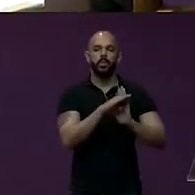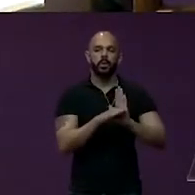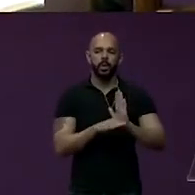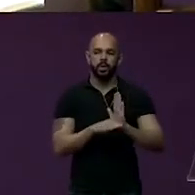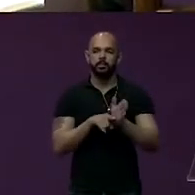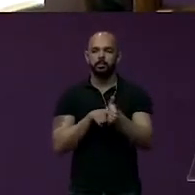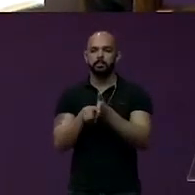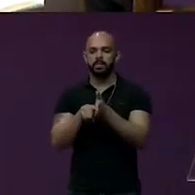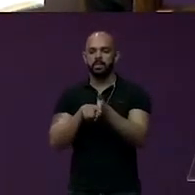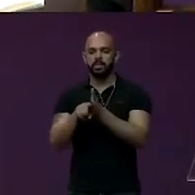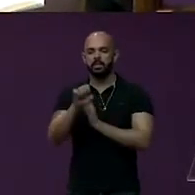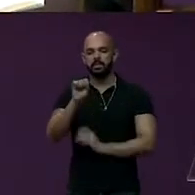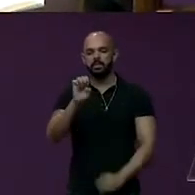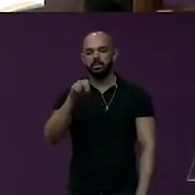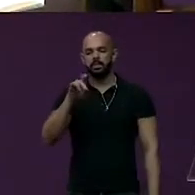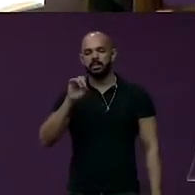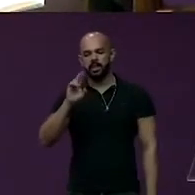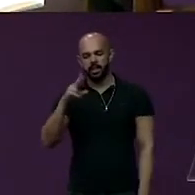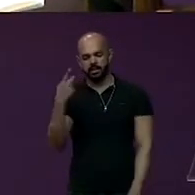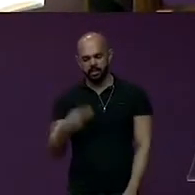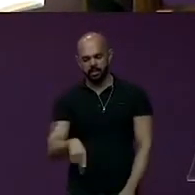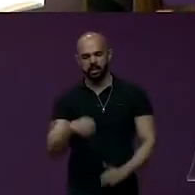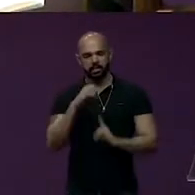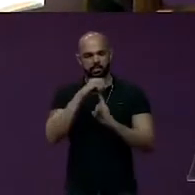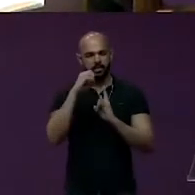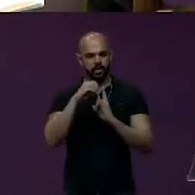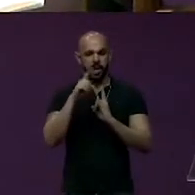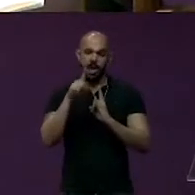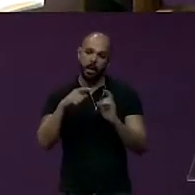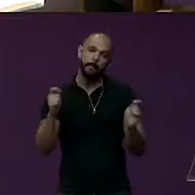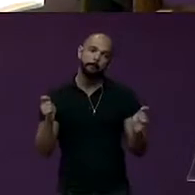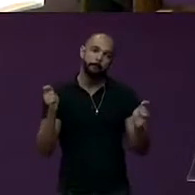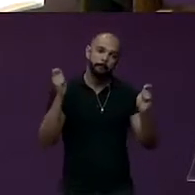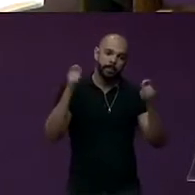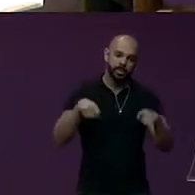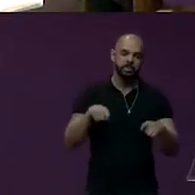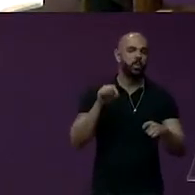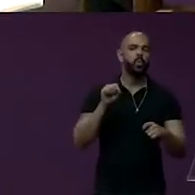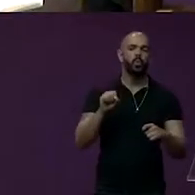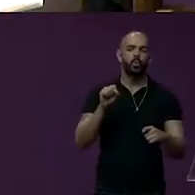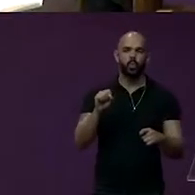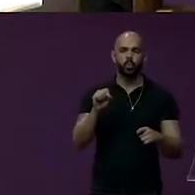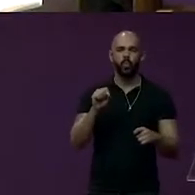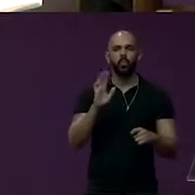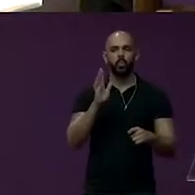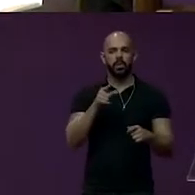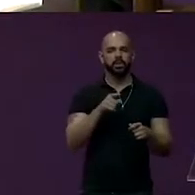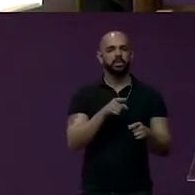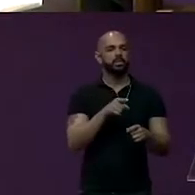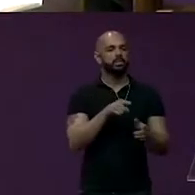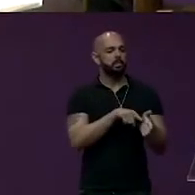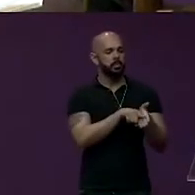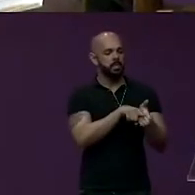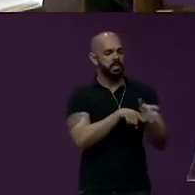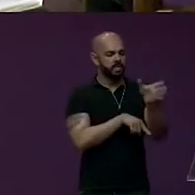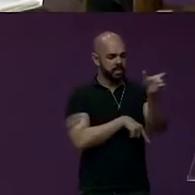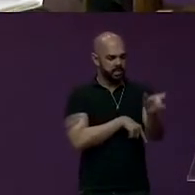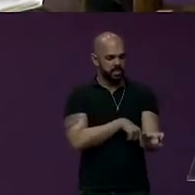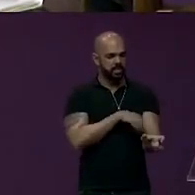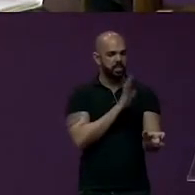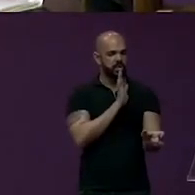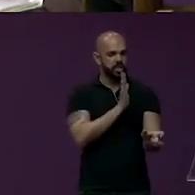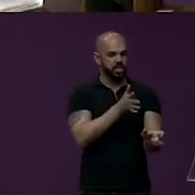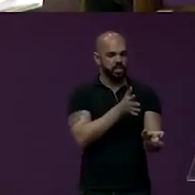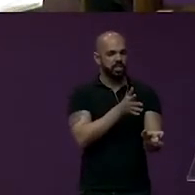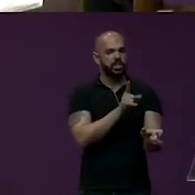de pesquisador sênior na Fiocruz, que é uma possibilidade de que, e foi feita para pesquisador, porque já há uma